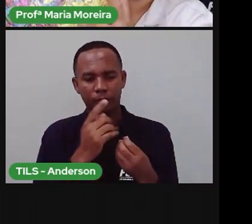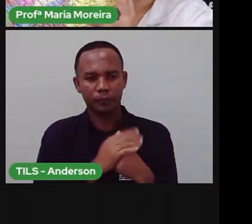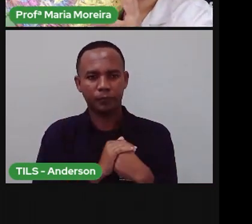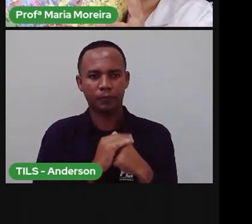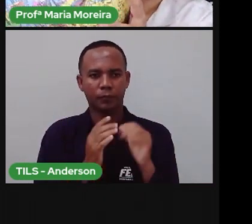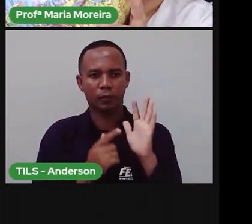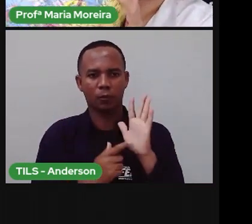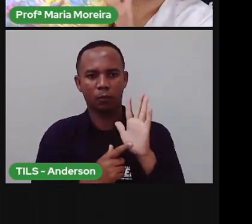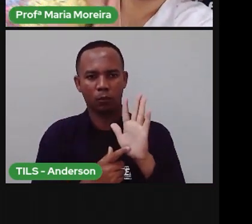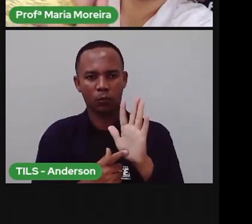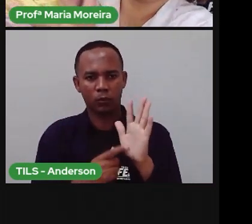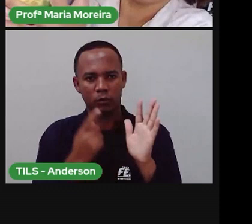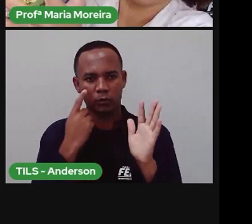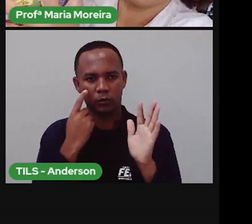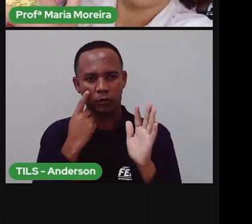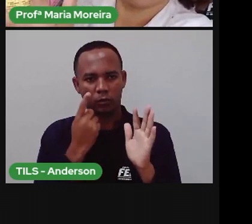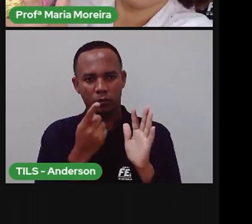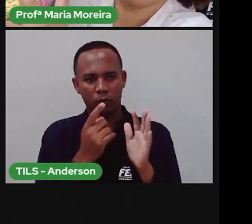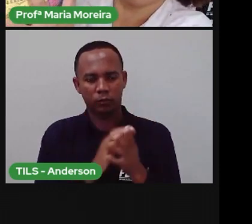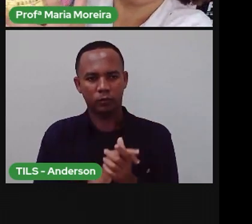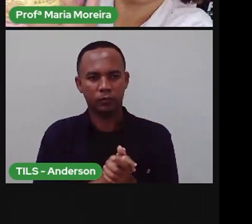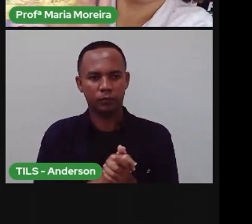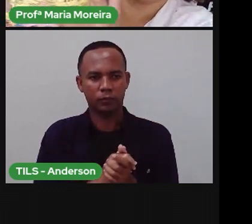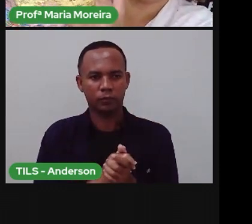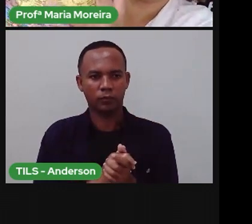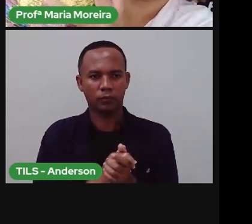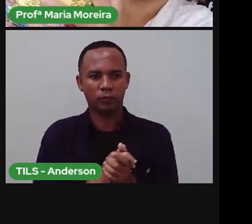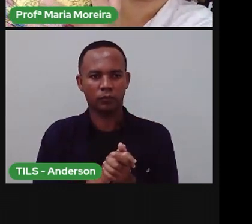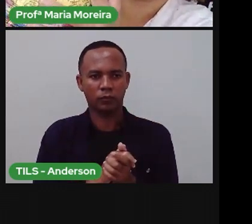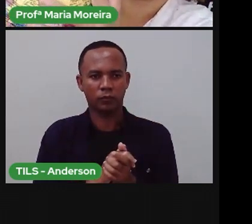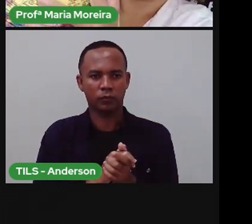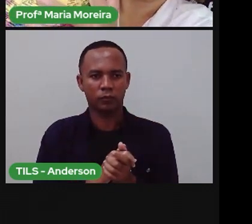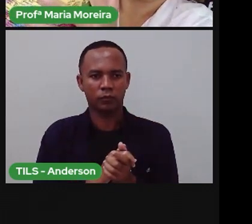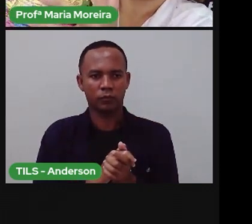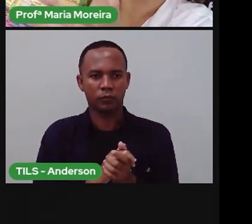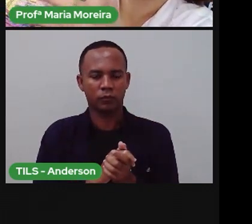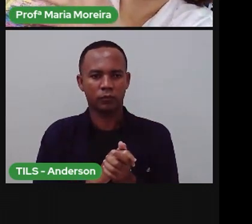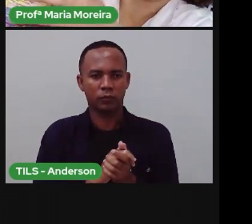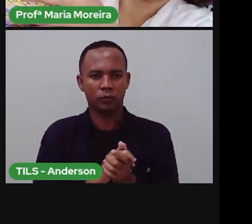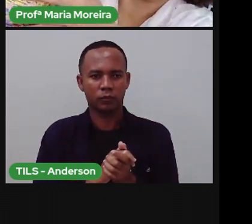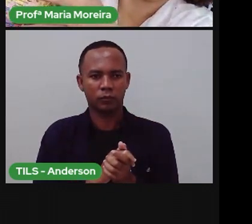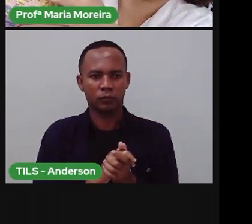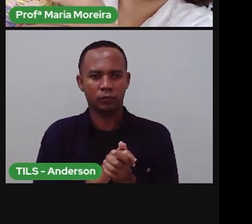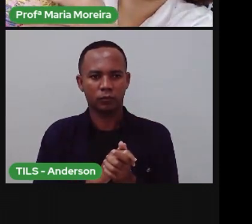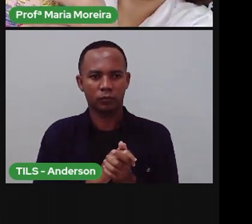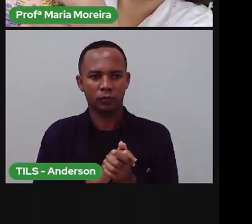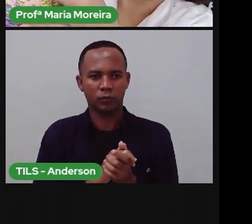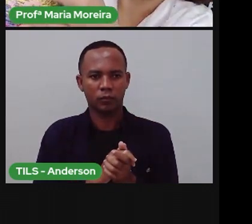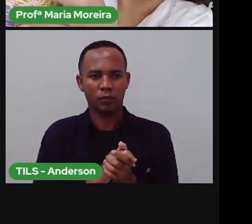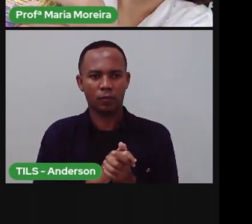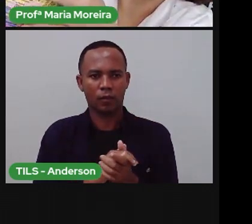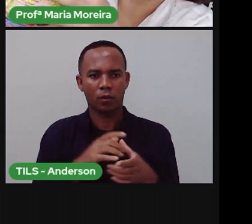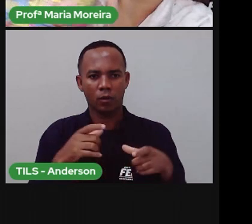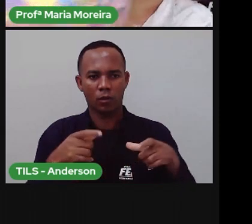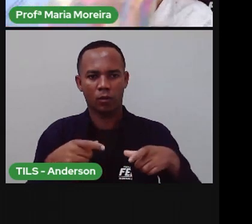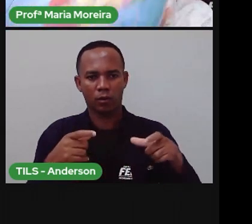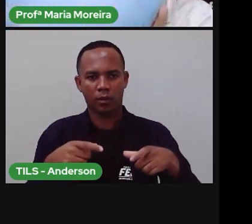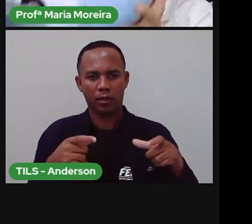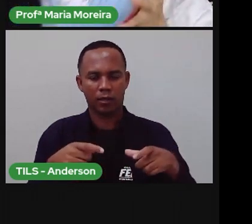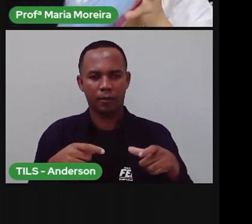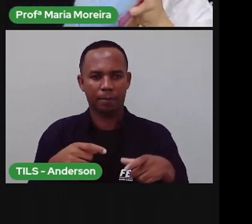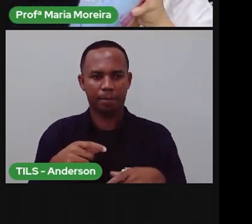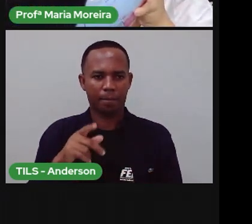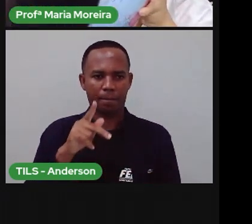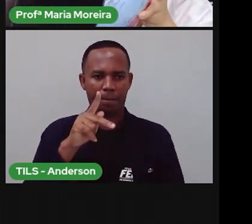aqui? Pronto, aqui, tá vendo? Ups, pronto. Aqui é o quê? Polo Norte. E